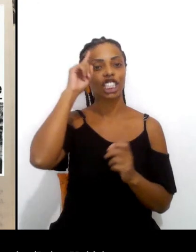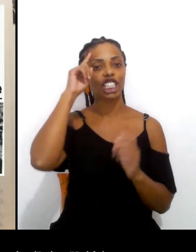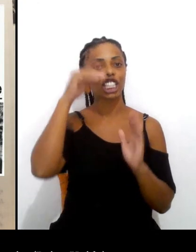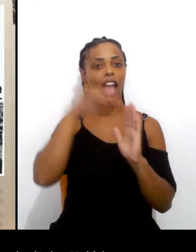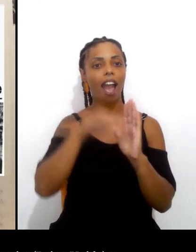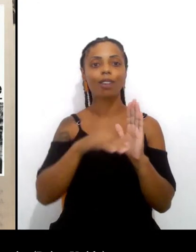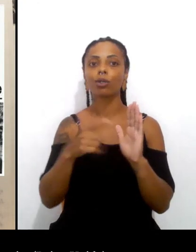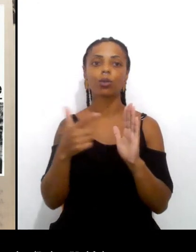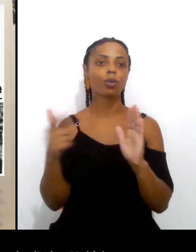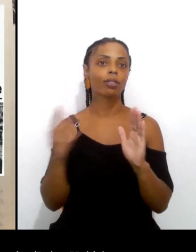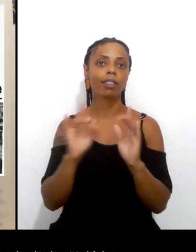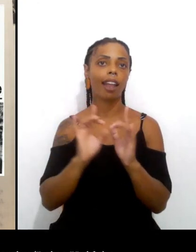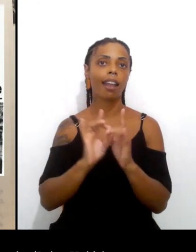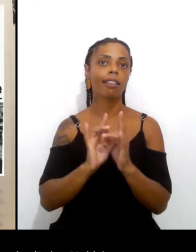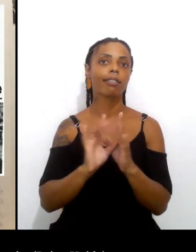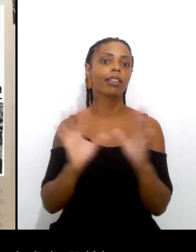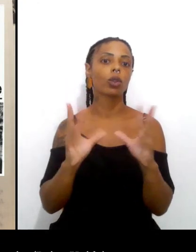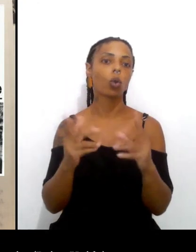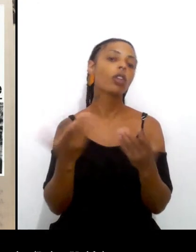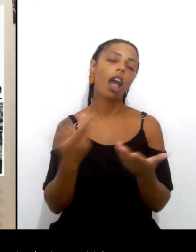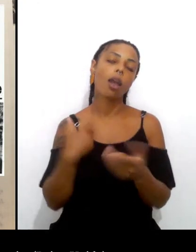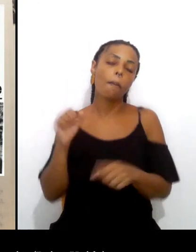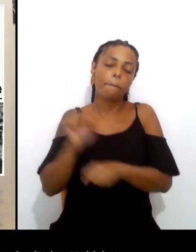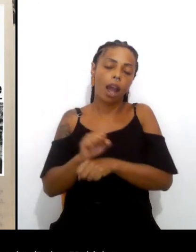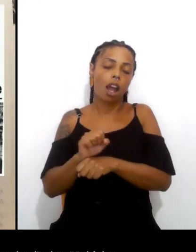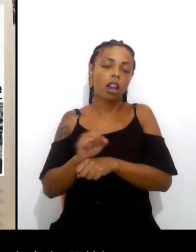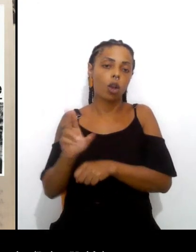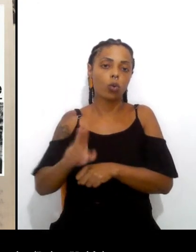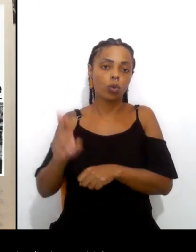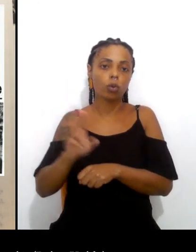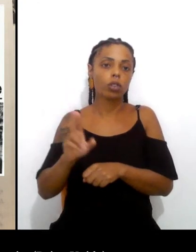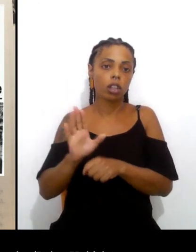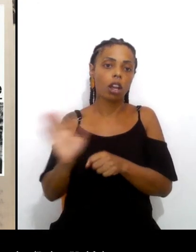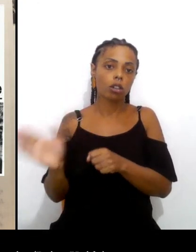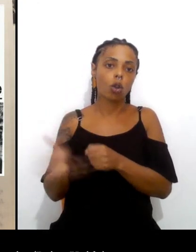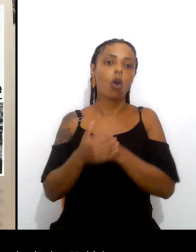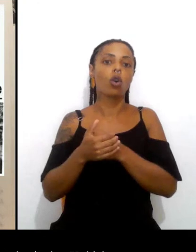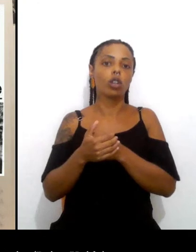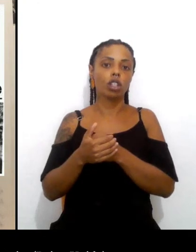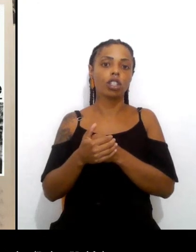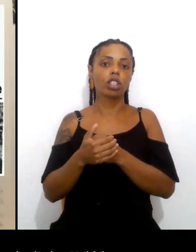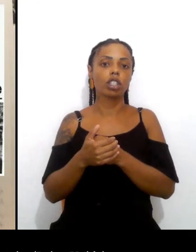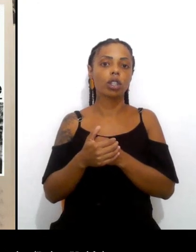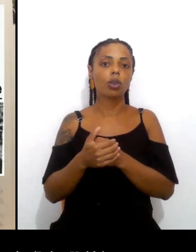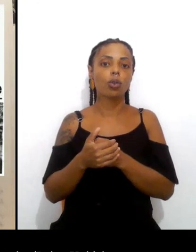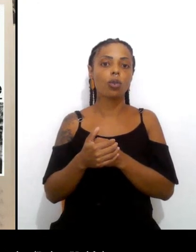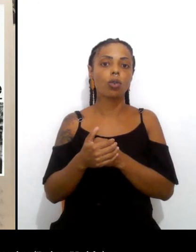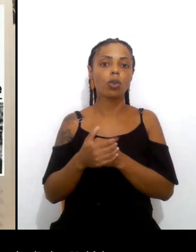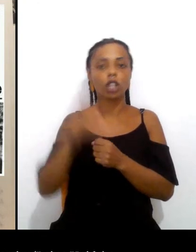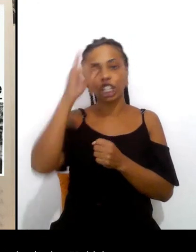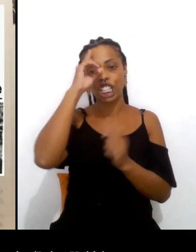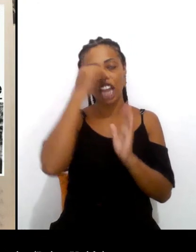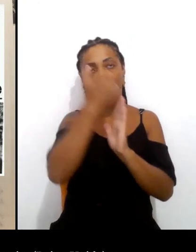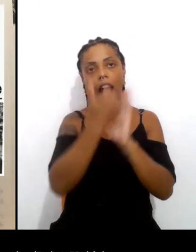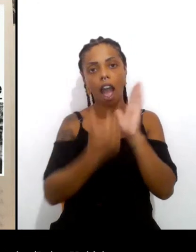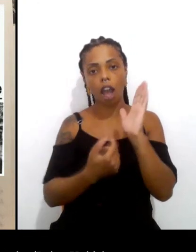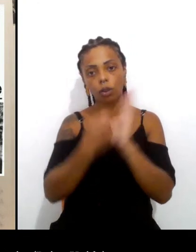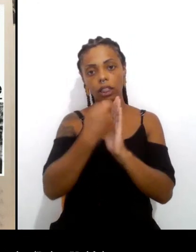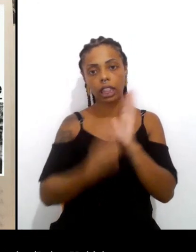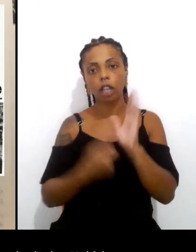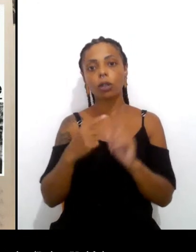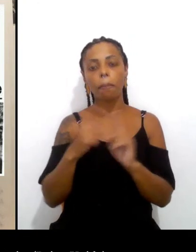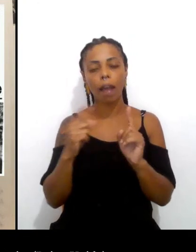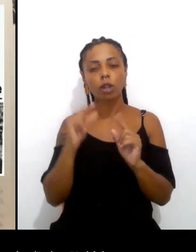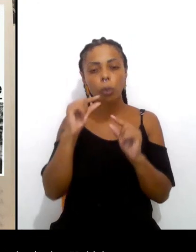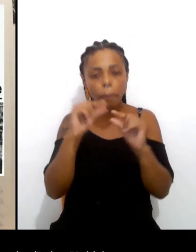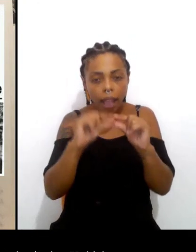Domínio Público então enfim parei de usá-lo eu tive que cobrir a imagem do diário mas enfim eu deixei aqui um